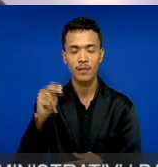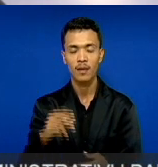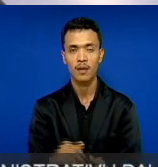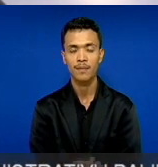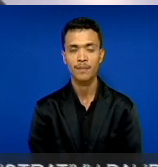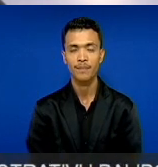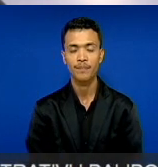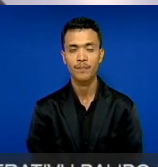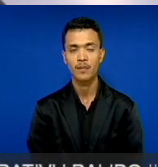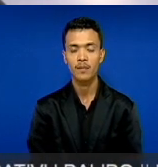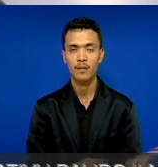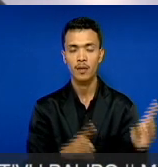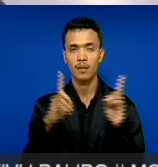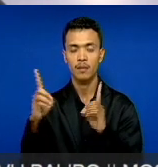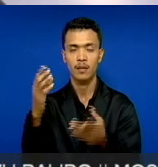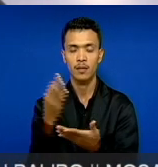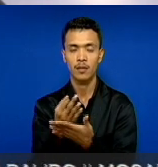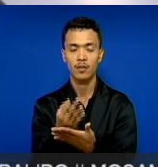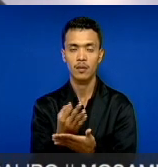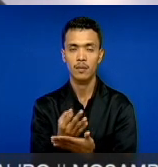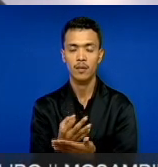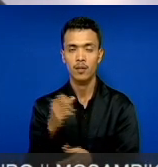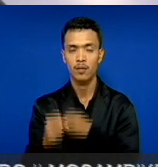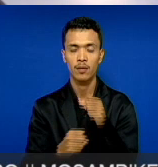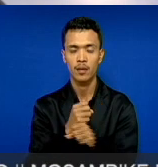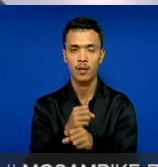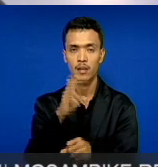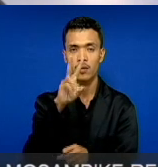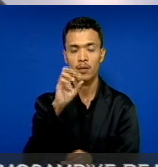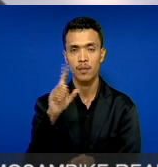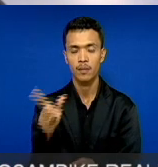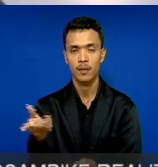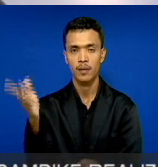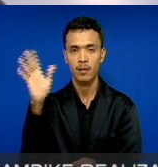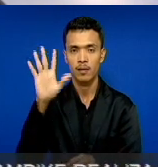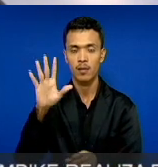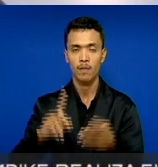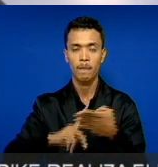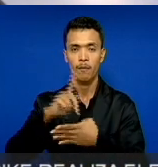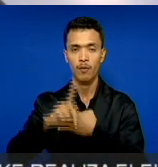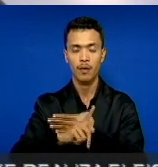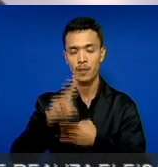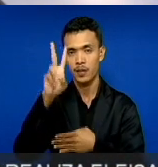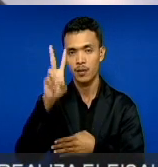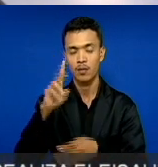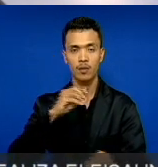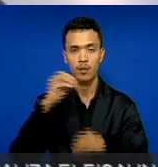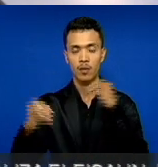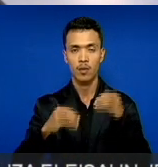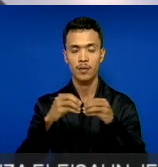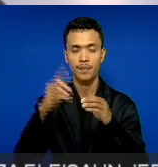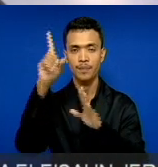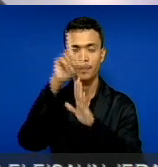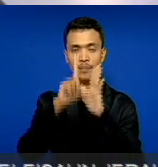a execução orçamento 2025 linha. Programa segundo, maka conaba